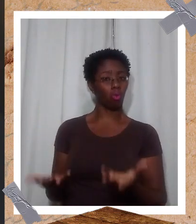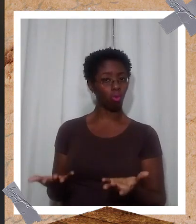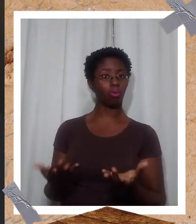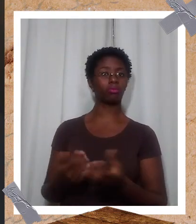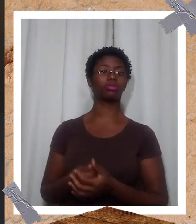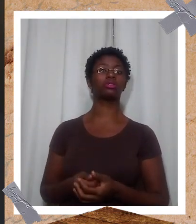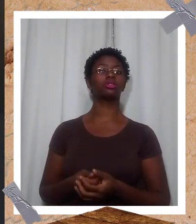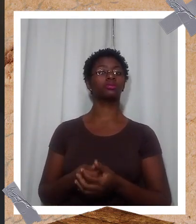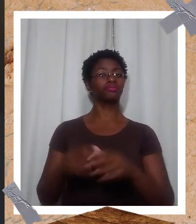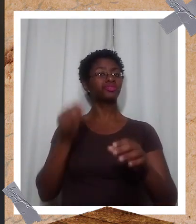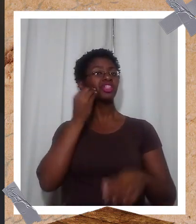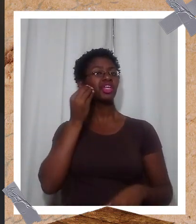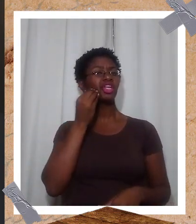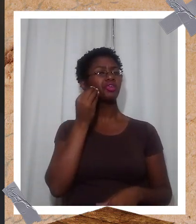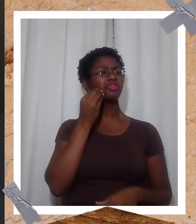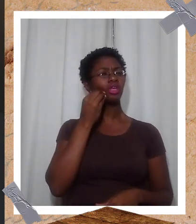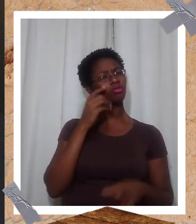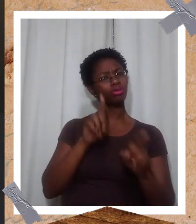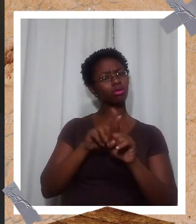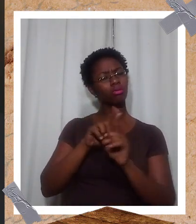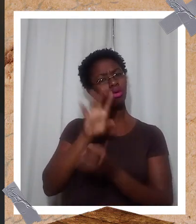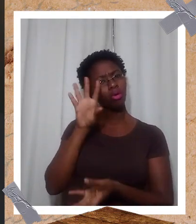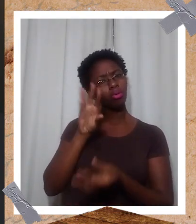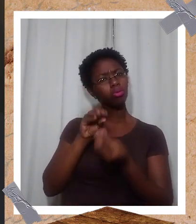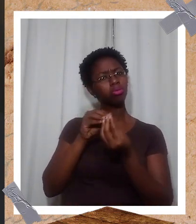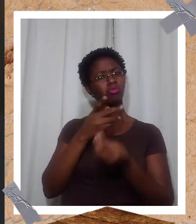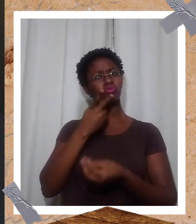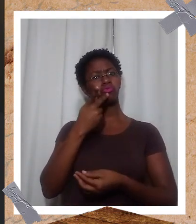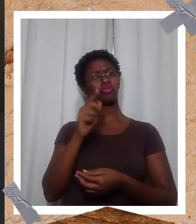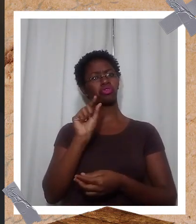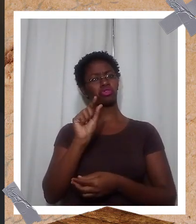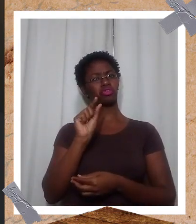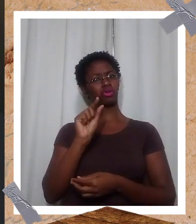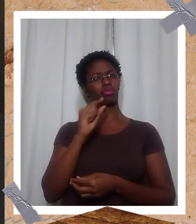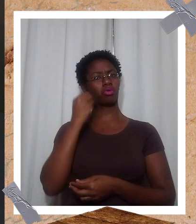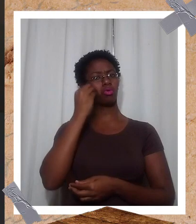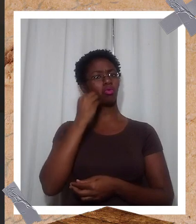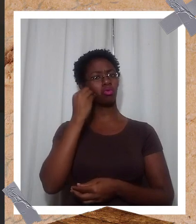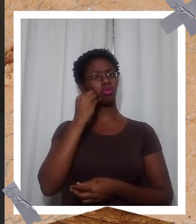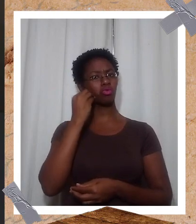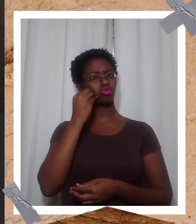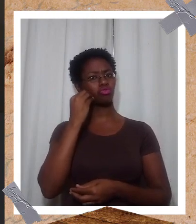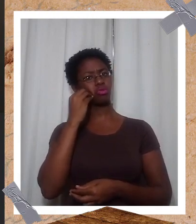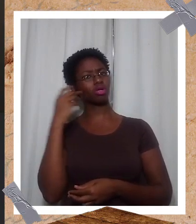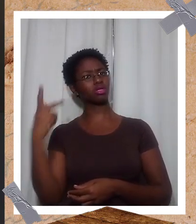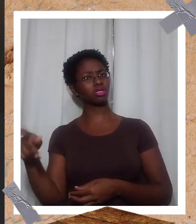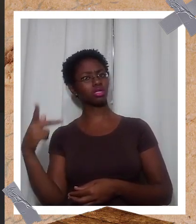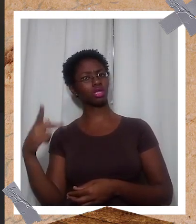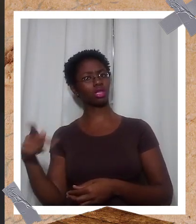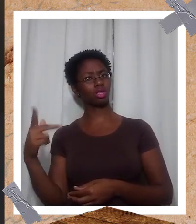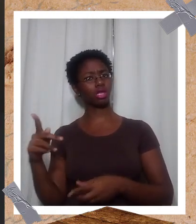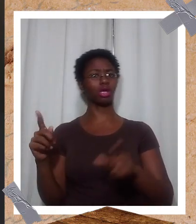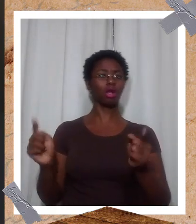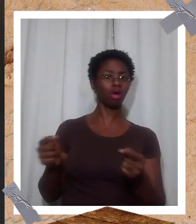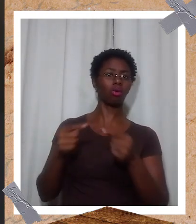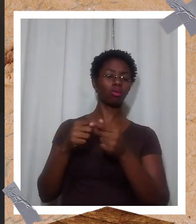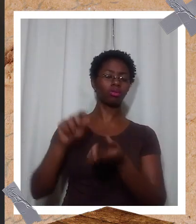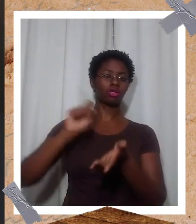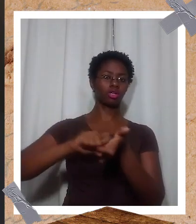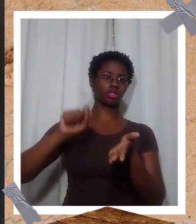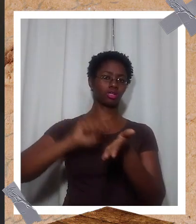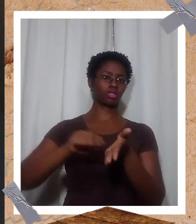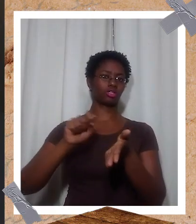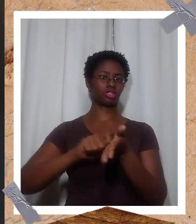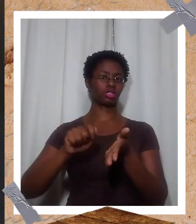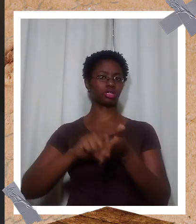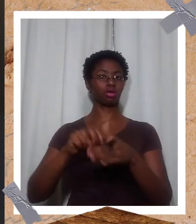tento falar um pouco das experiências dela com a escrita, né? Porque ela